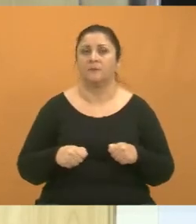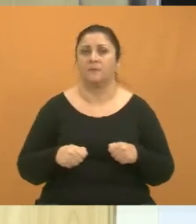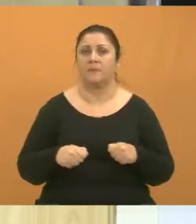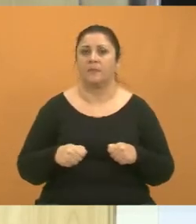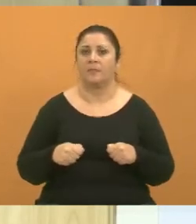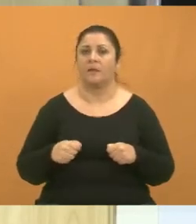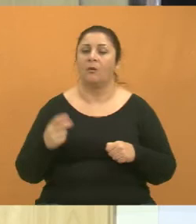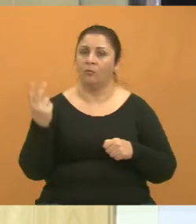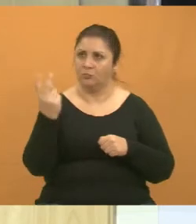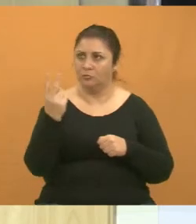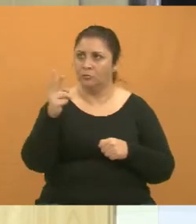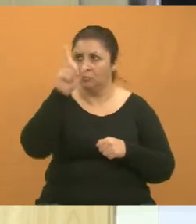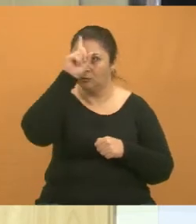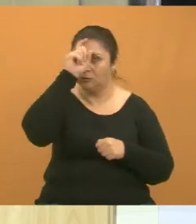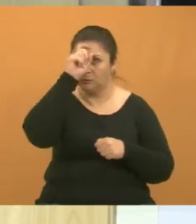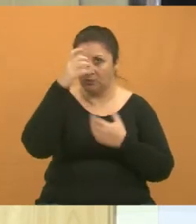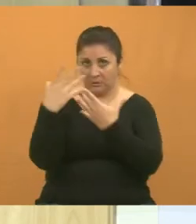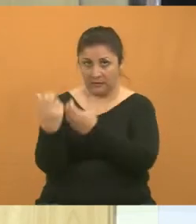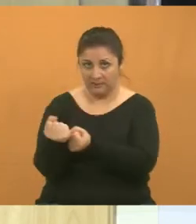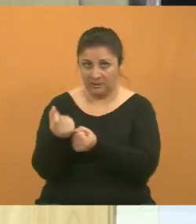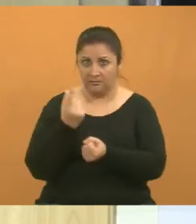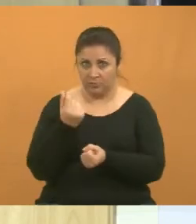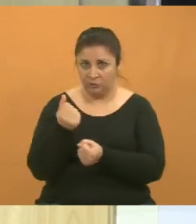pelos povos beneficiários